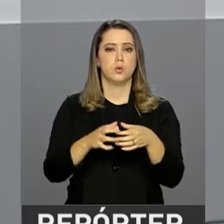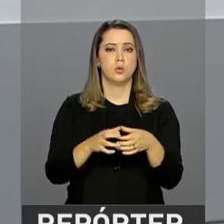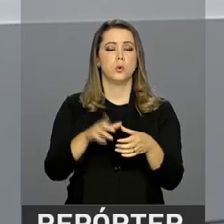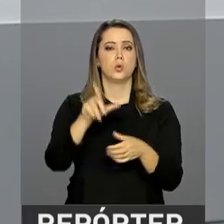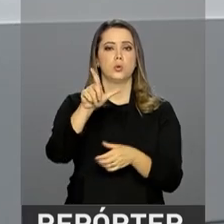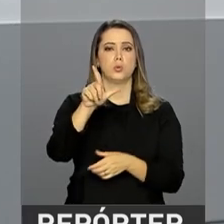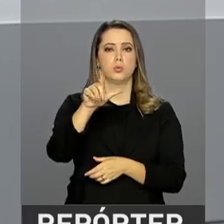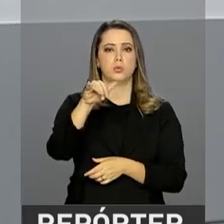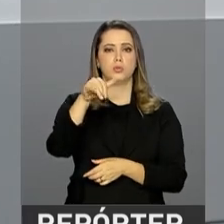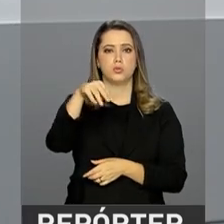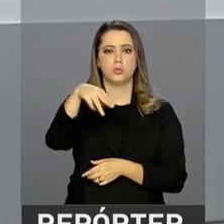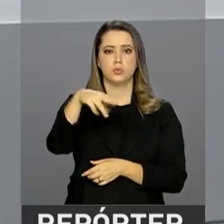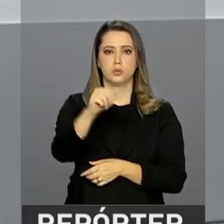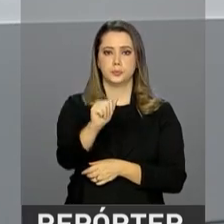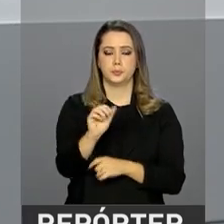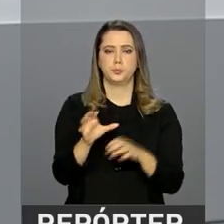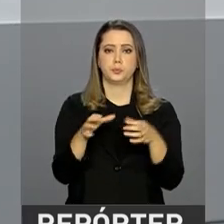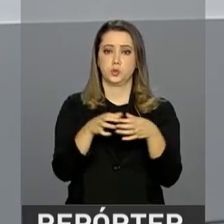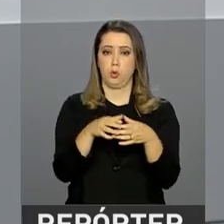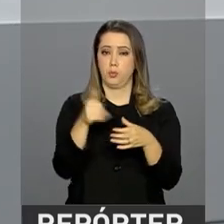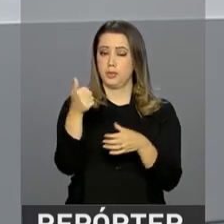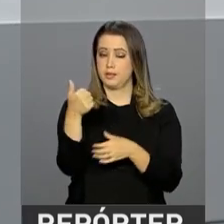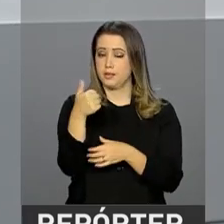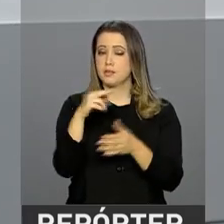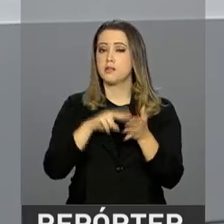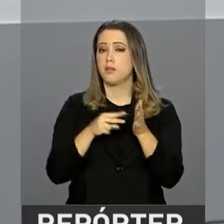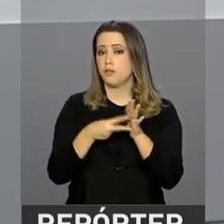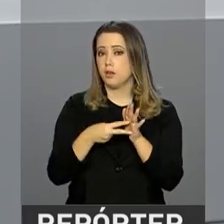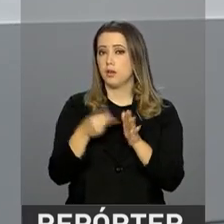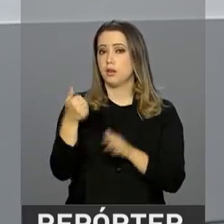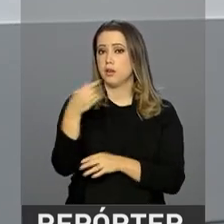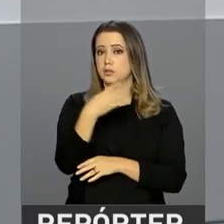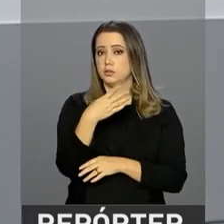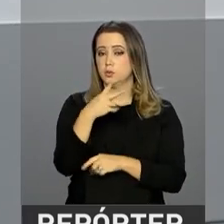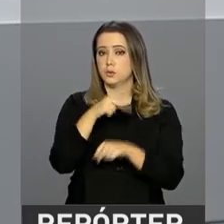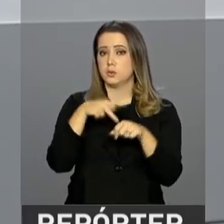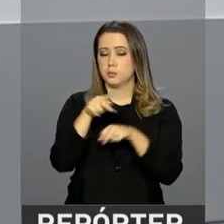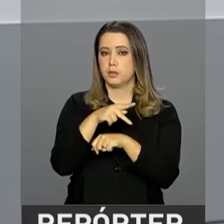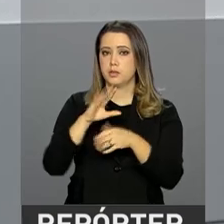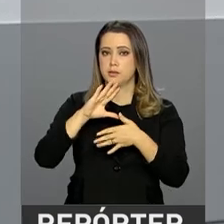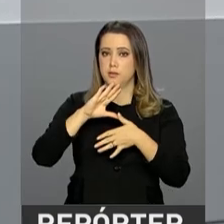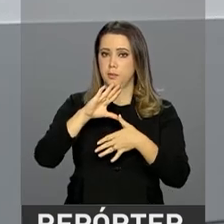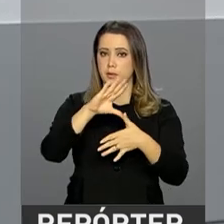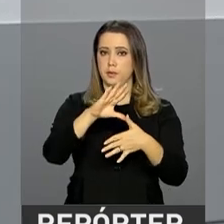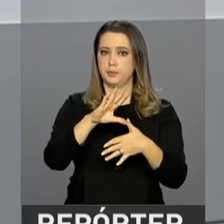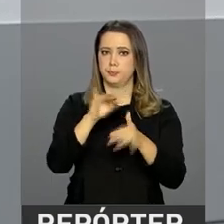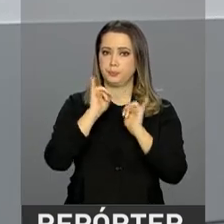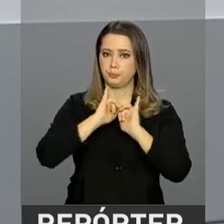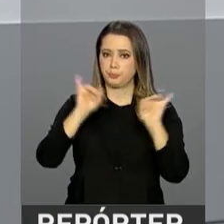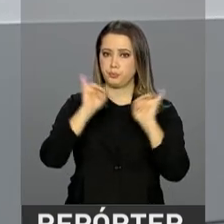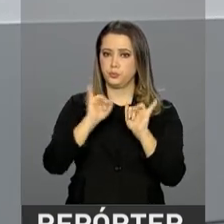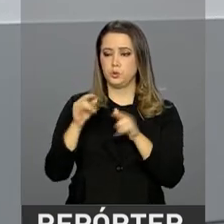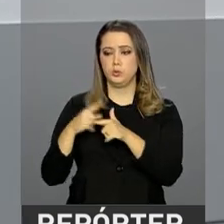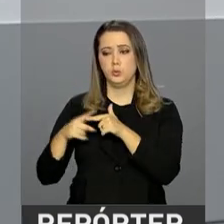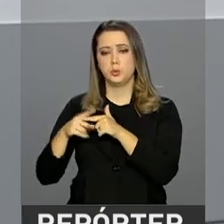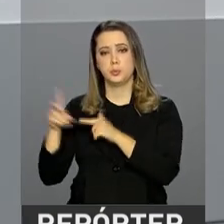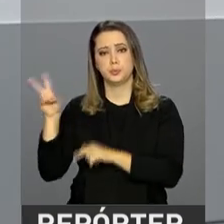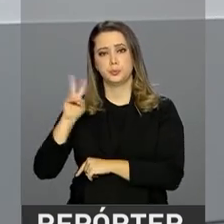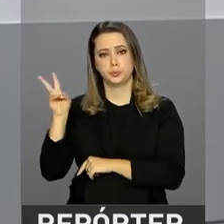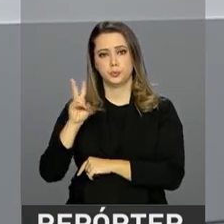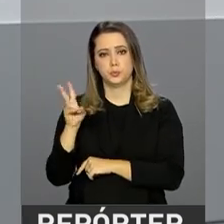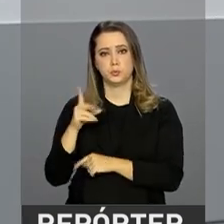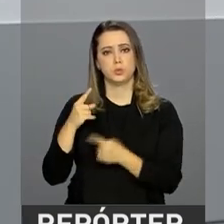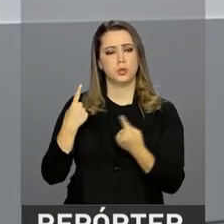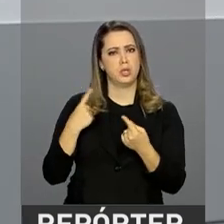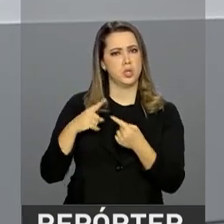Lima, formado por 14 países do continente americano, divulgou um comunicado sobre a situação na Venezuela. Além de condenar a decisão